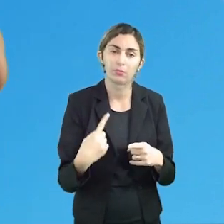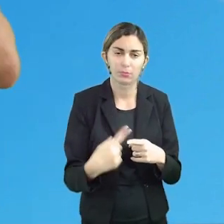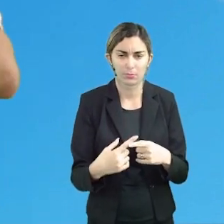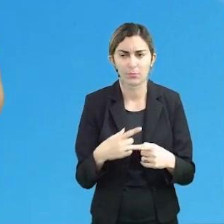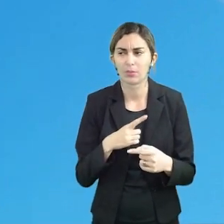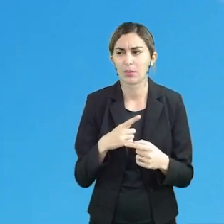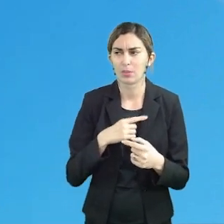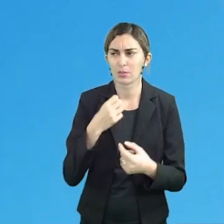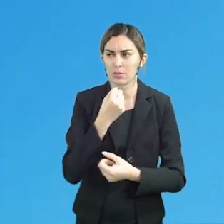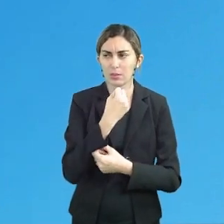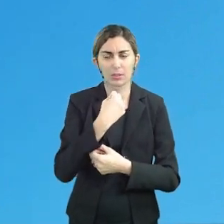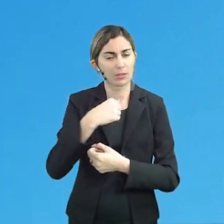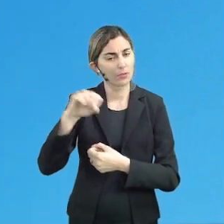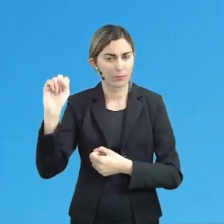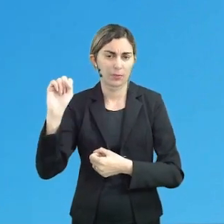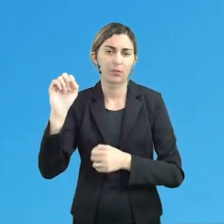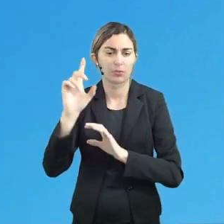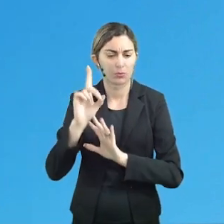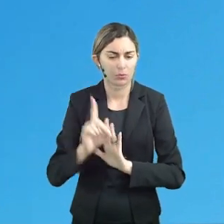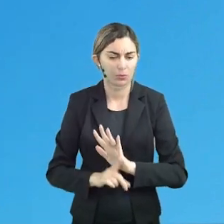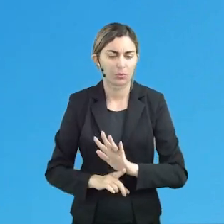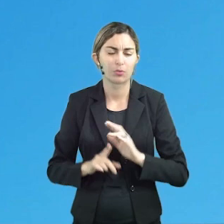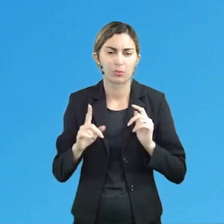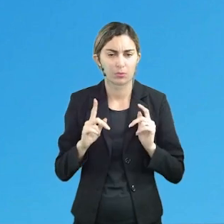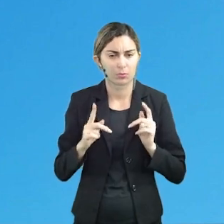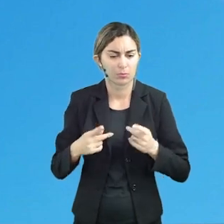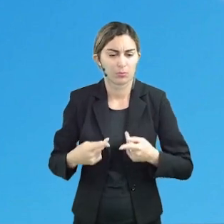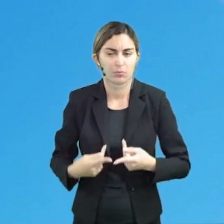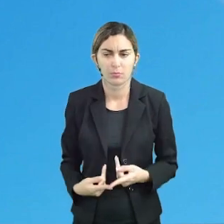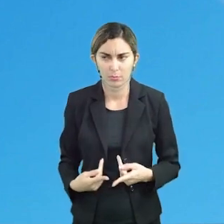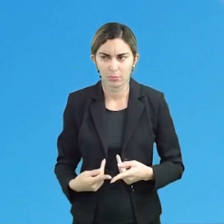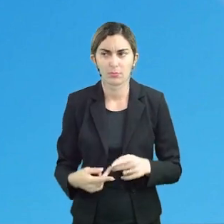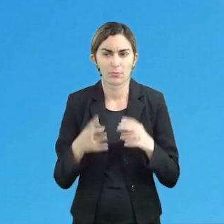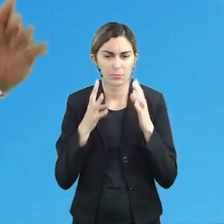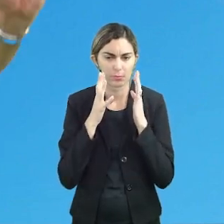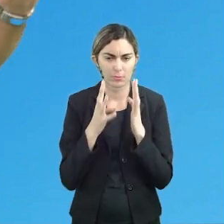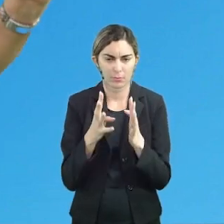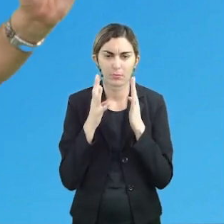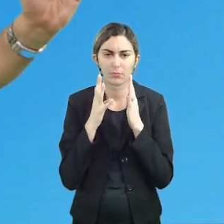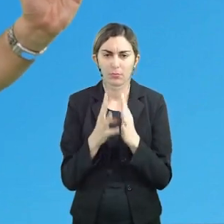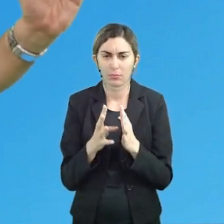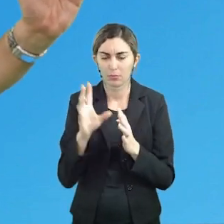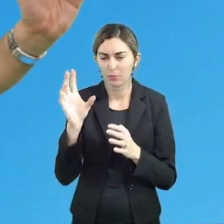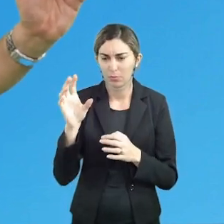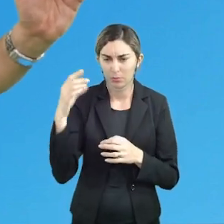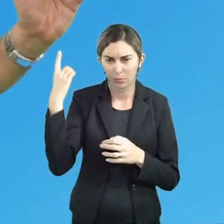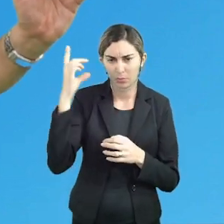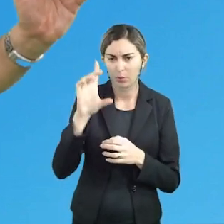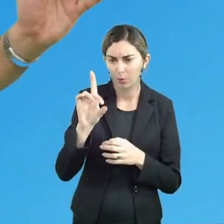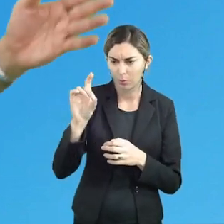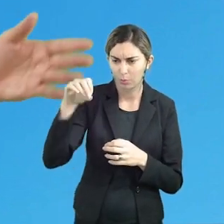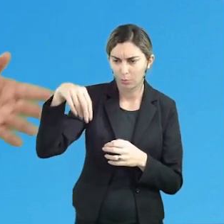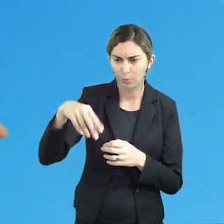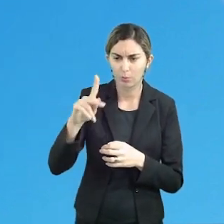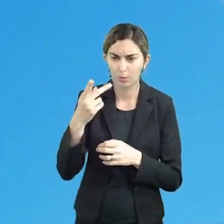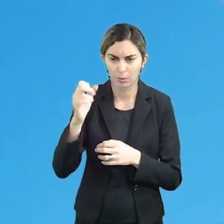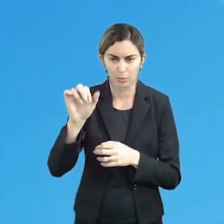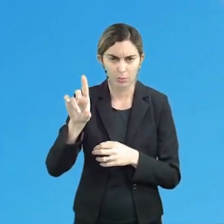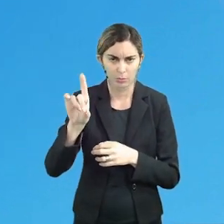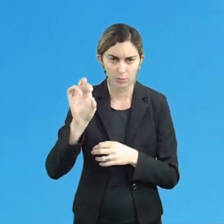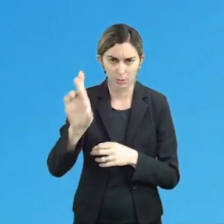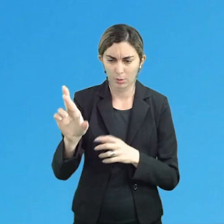Pela defesa dos direitos humanos. Então prestem bem atenção. Dom Helder Câmara, seu nome